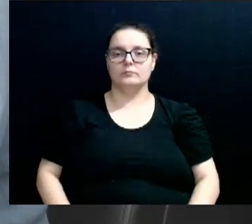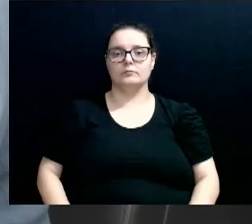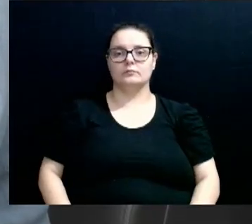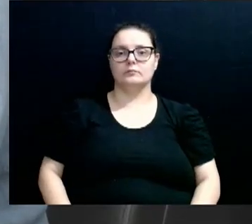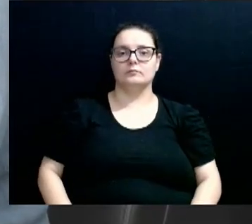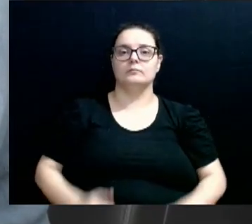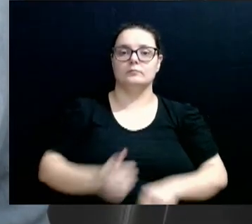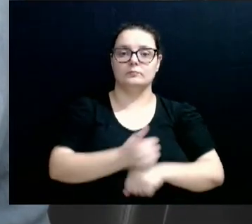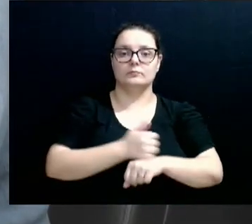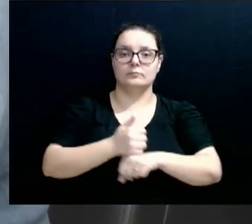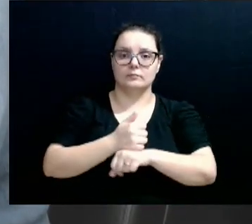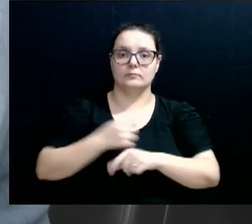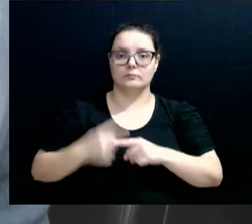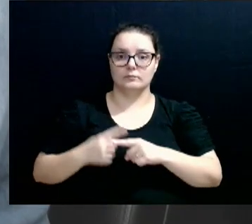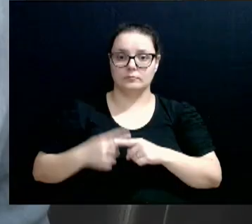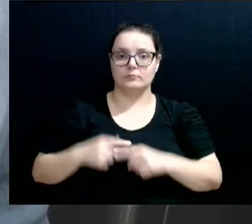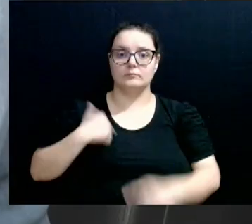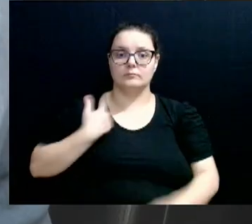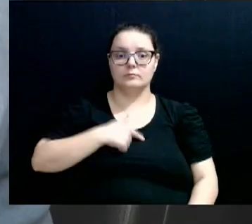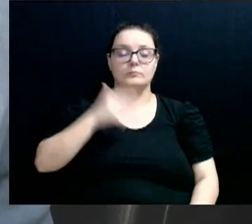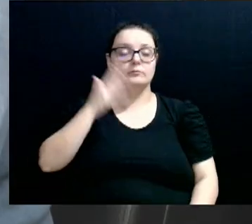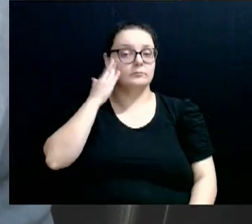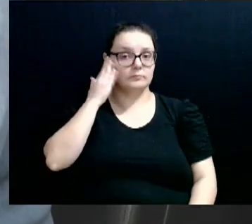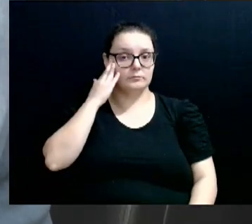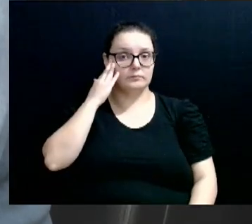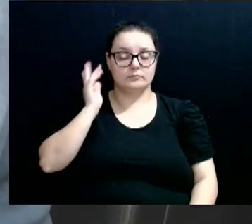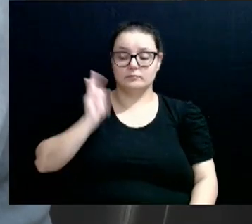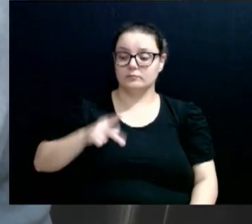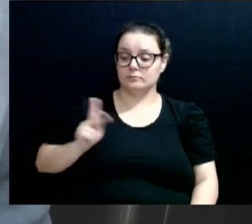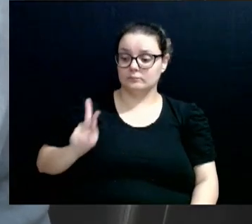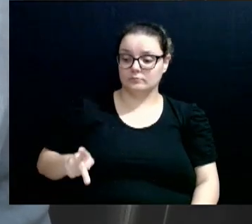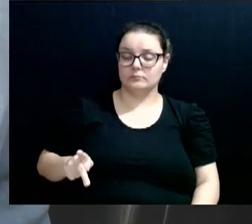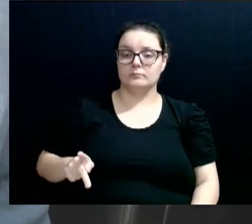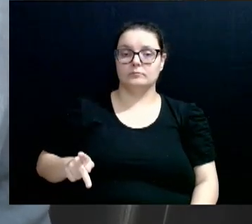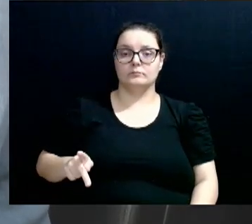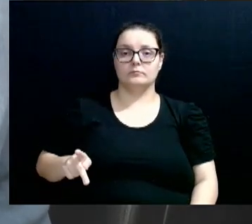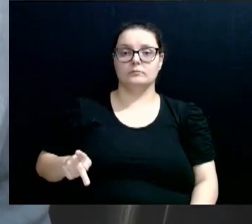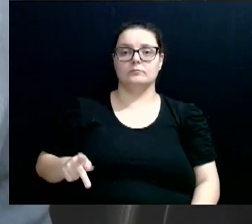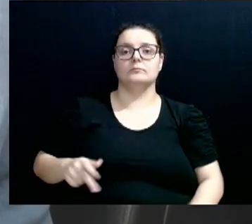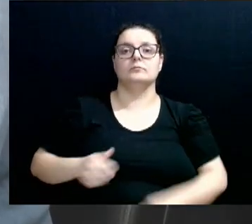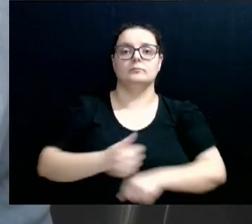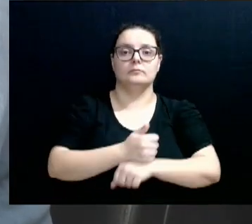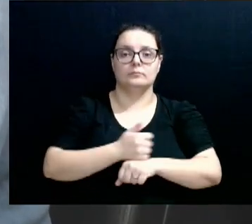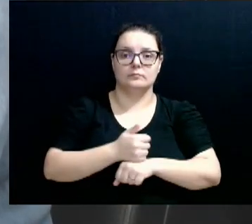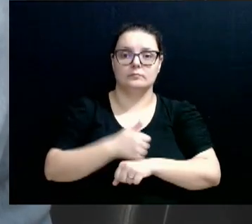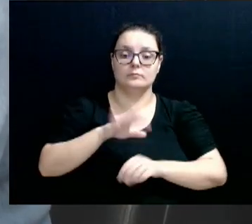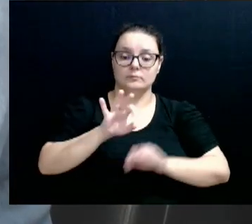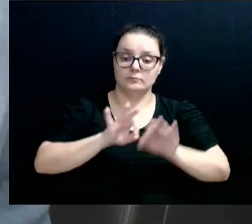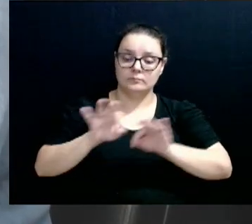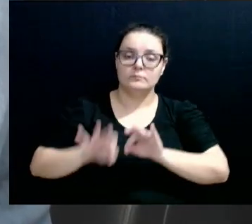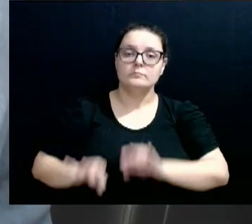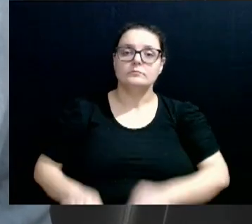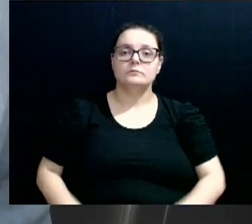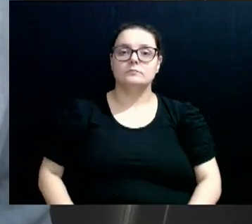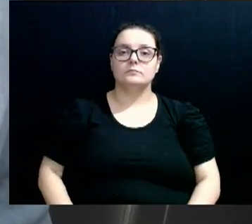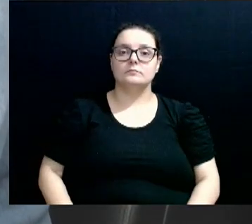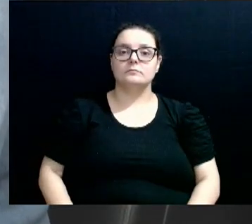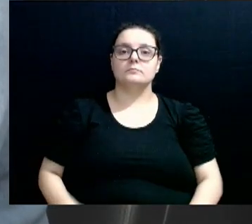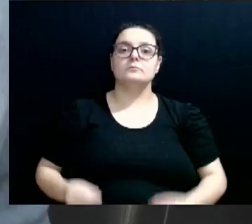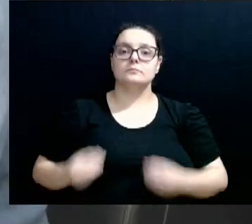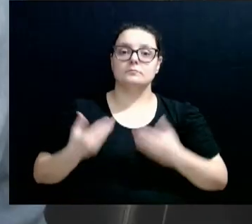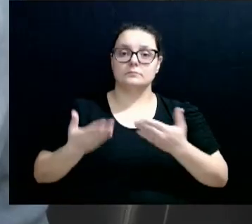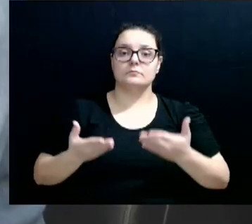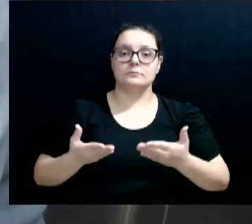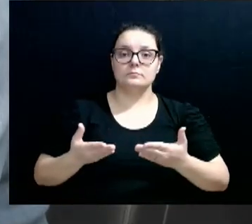a gente entende que um professor, numa carreira mais organizada, propicia que a gente garanta